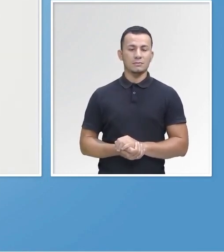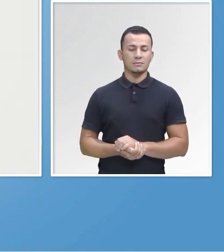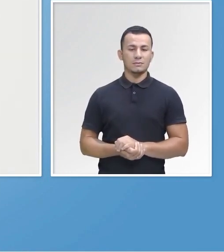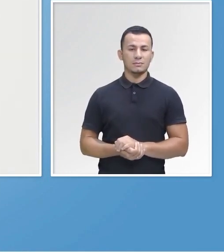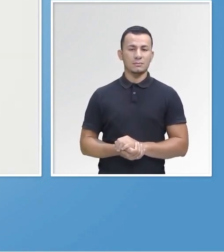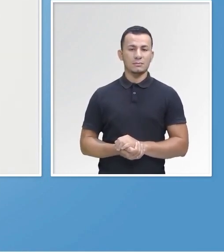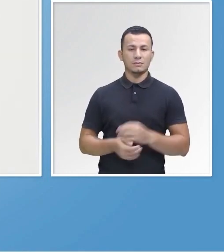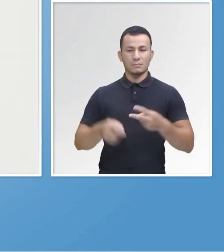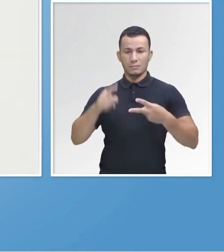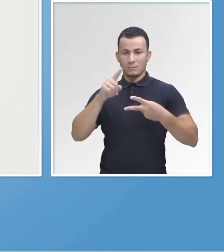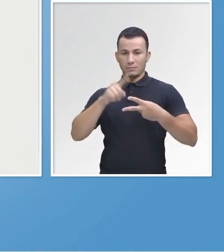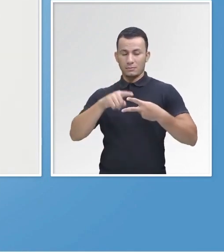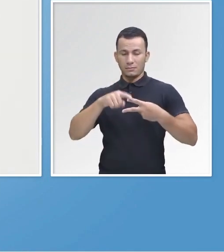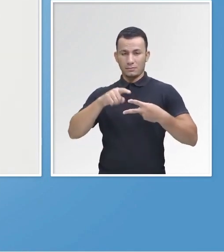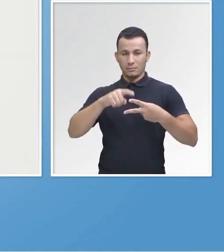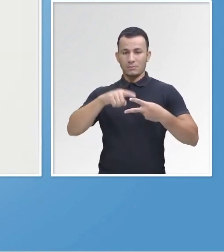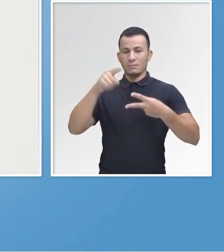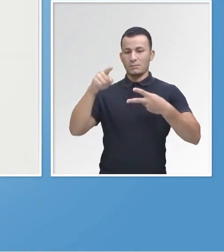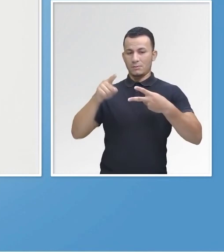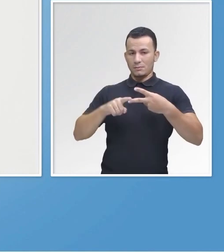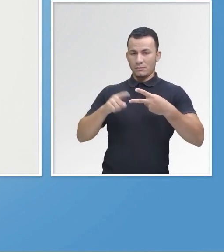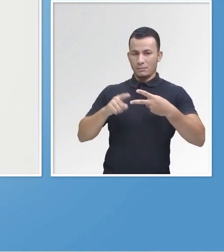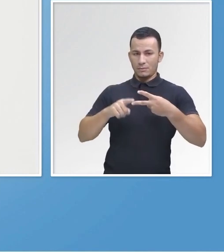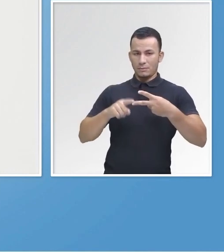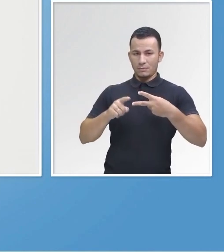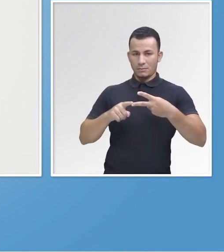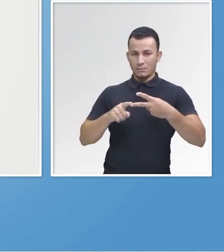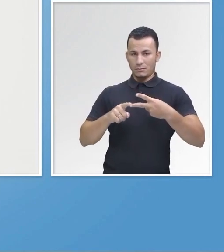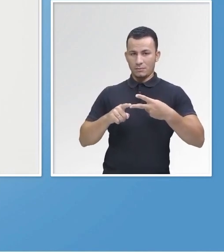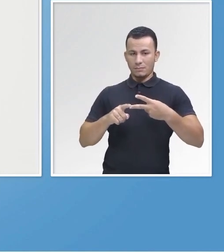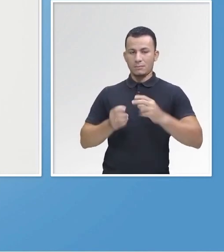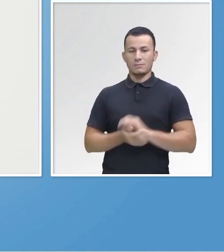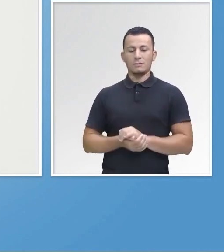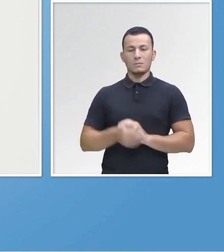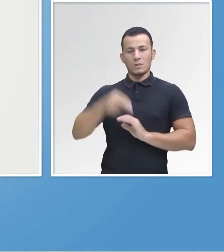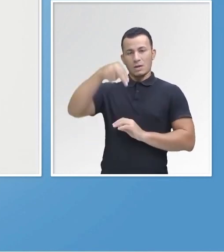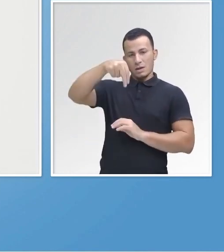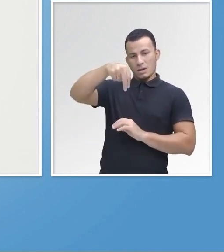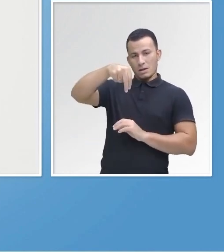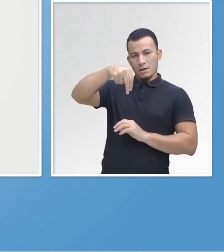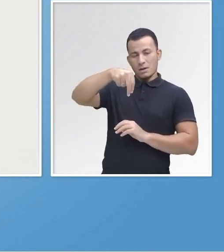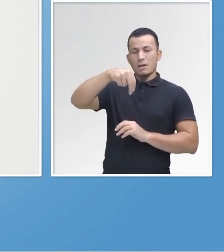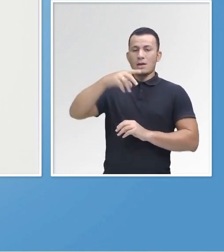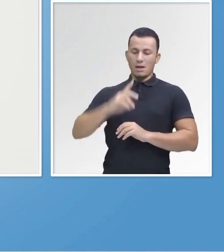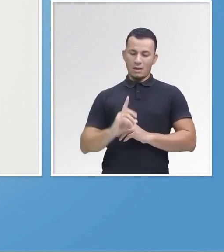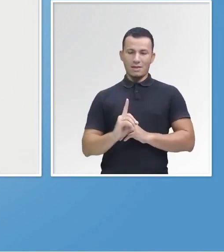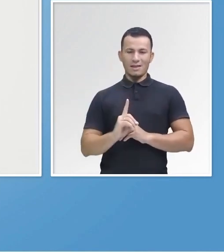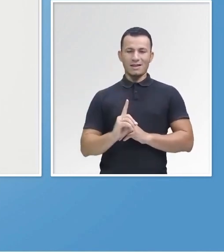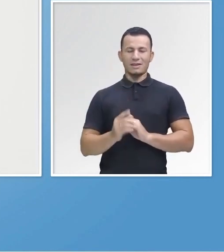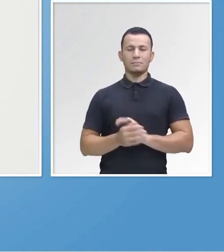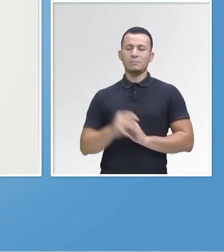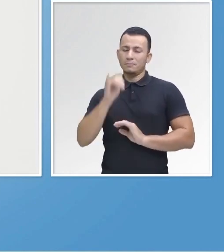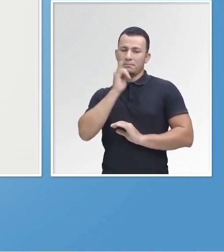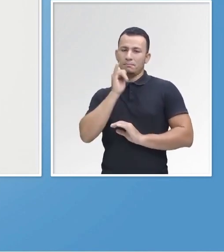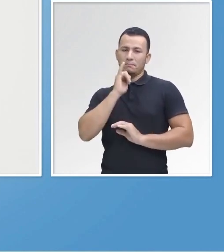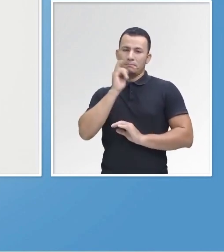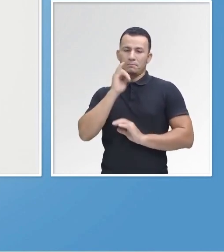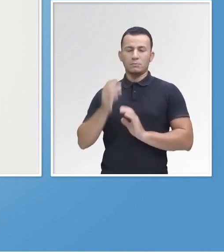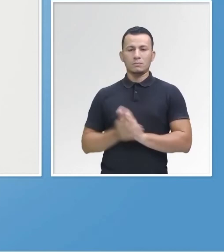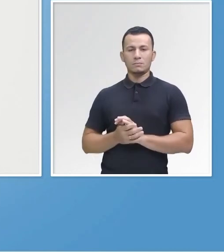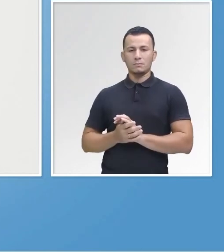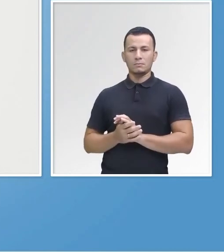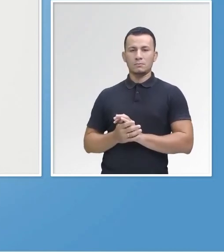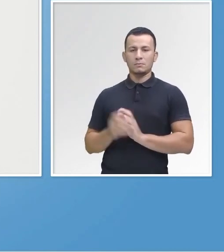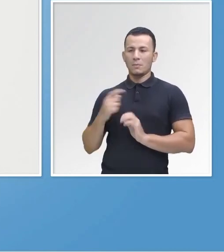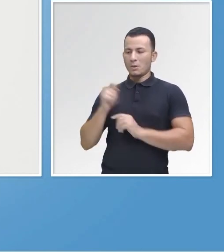o numerador denominador Tá certo então por exemplo só tem um todo aqui esse